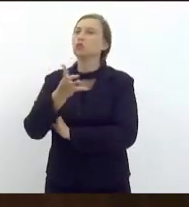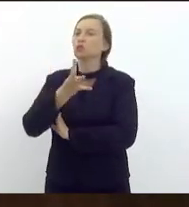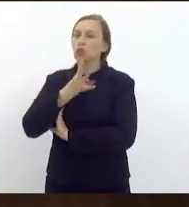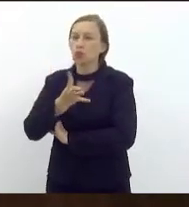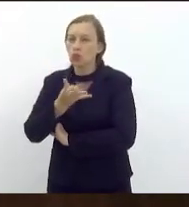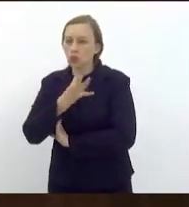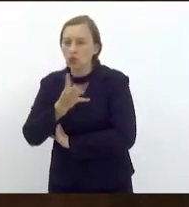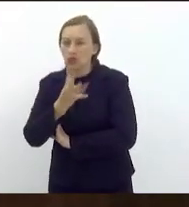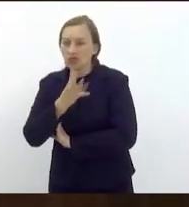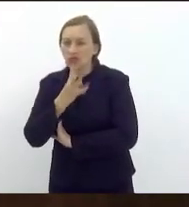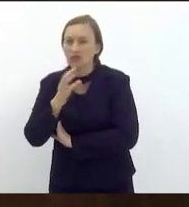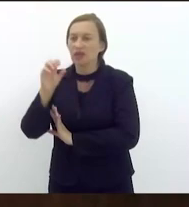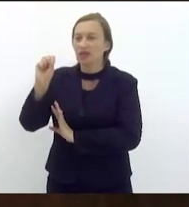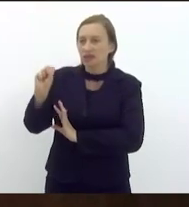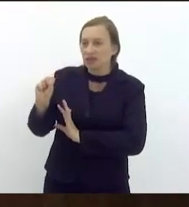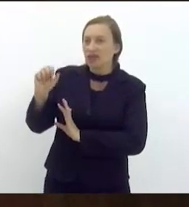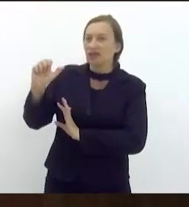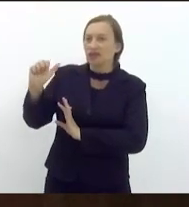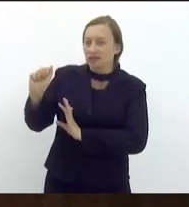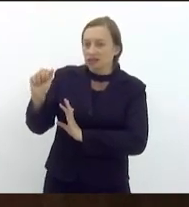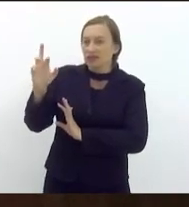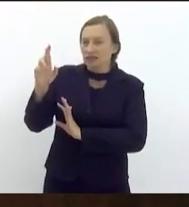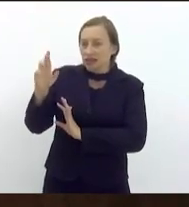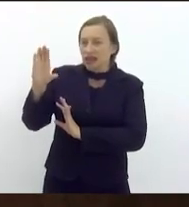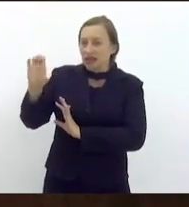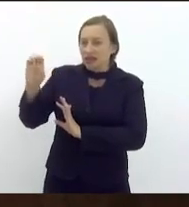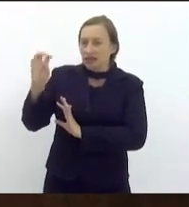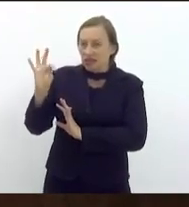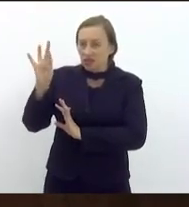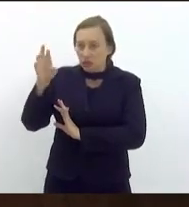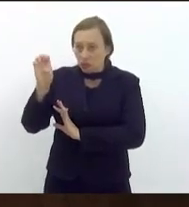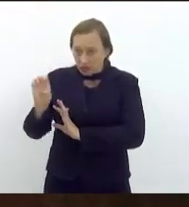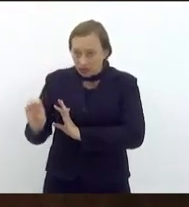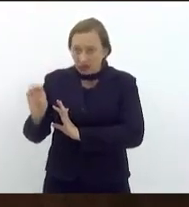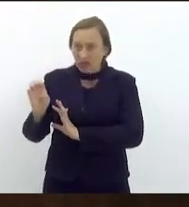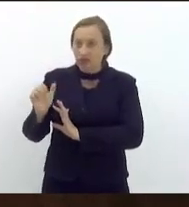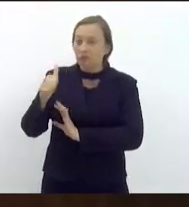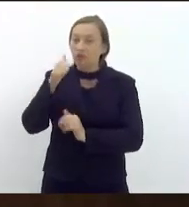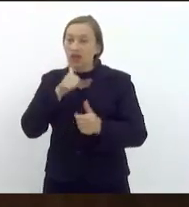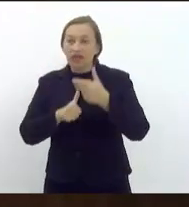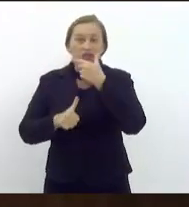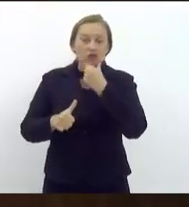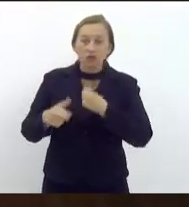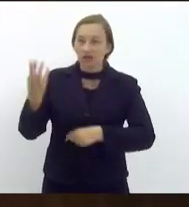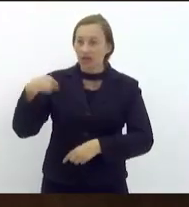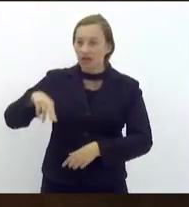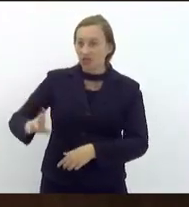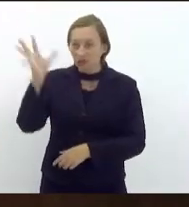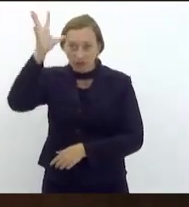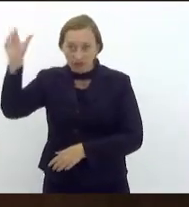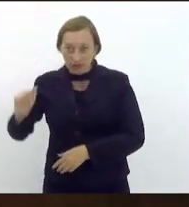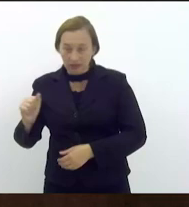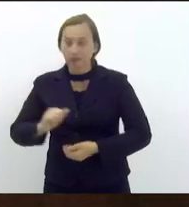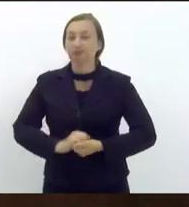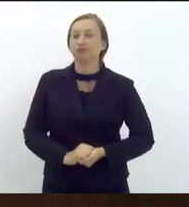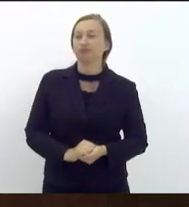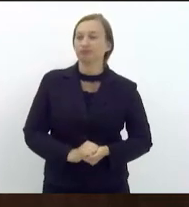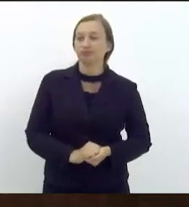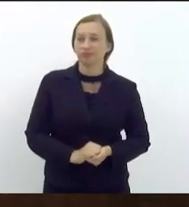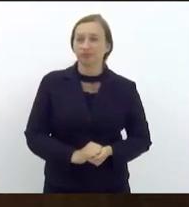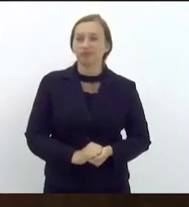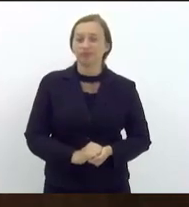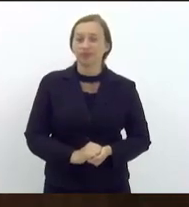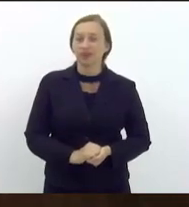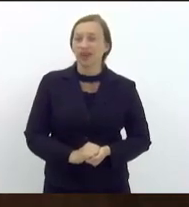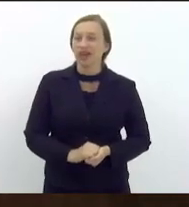aos sacerdotes as sacerdotisas das religiões de matriz africana e